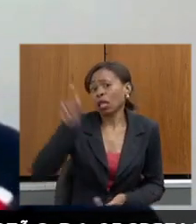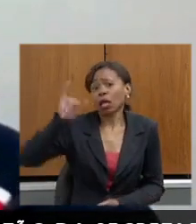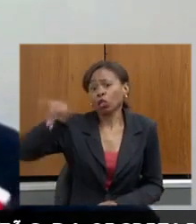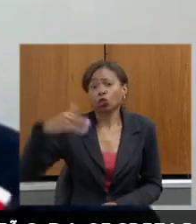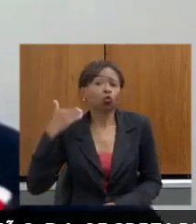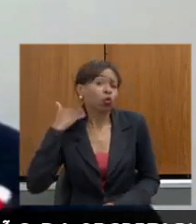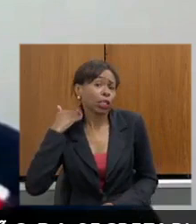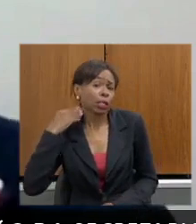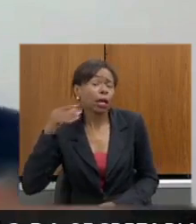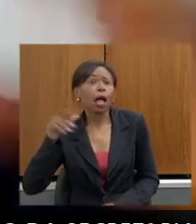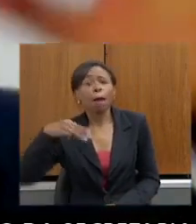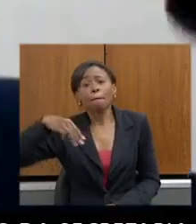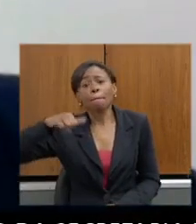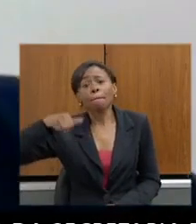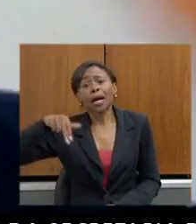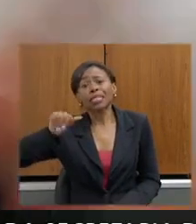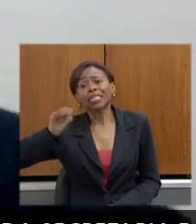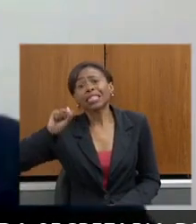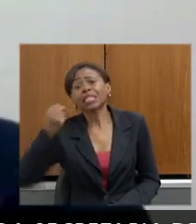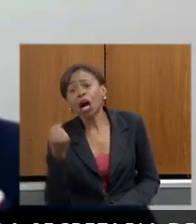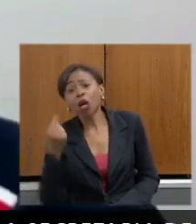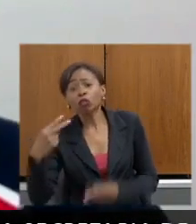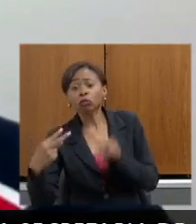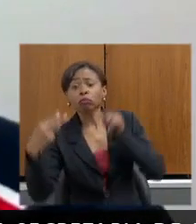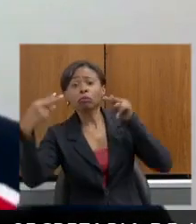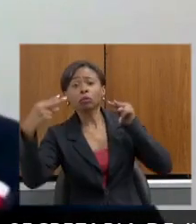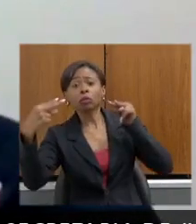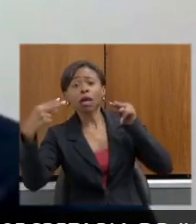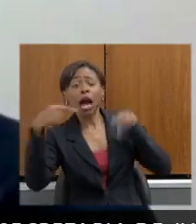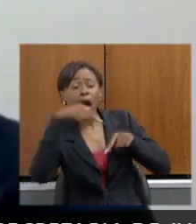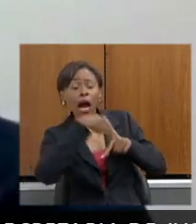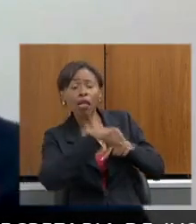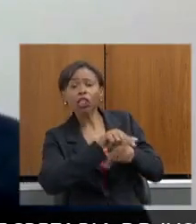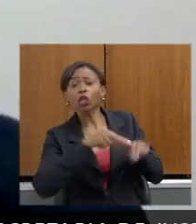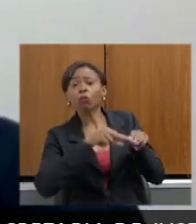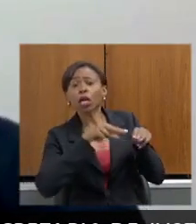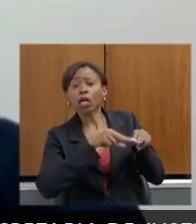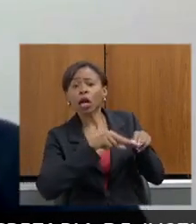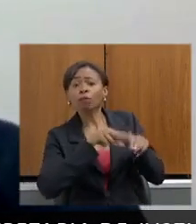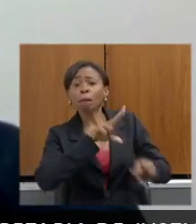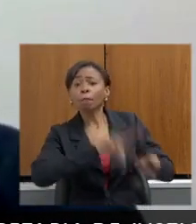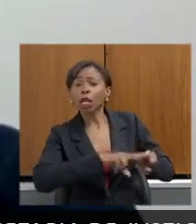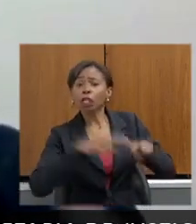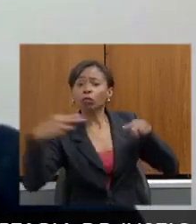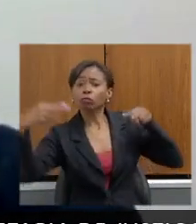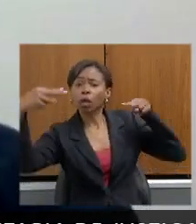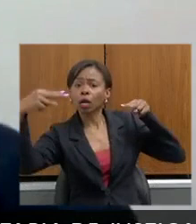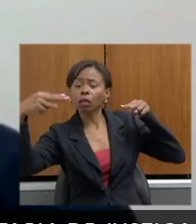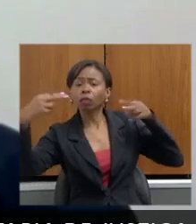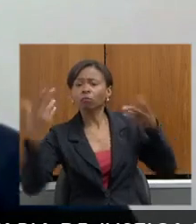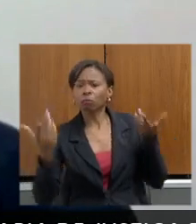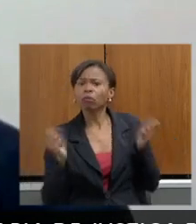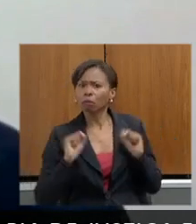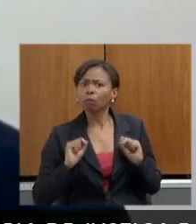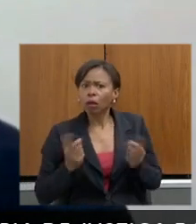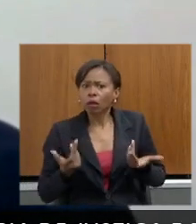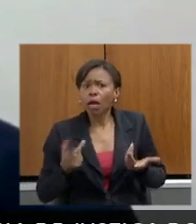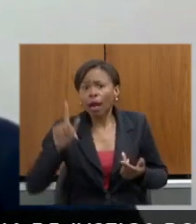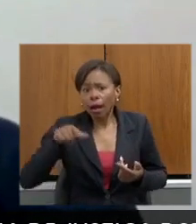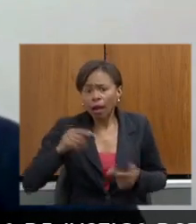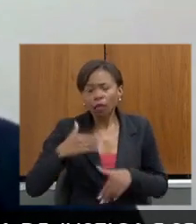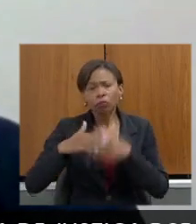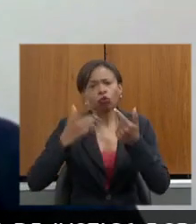Uberaba juiz da do estado de São Paulo ao vivo preso na Bahia Então isso é evolução